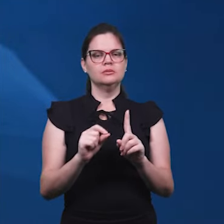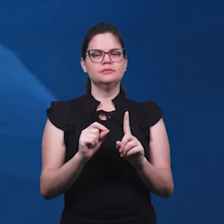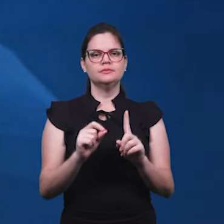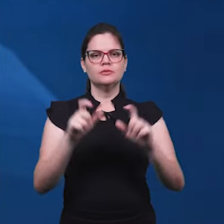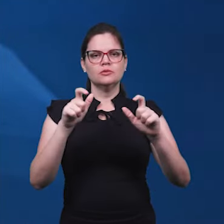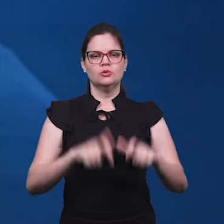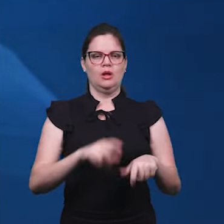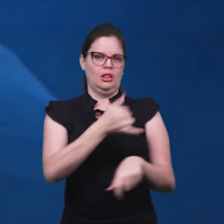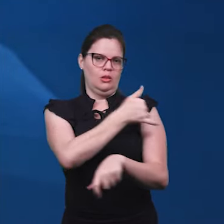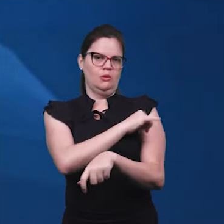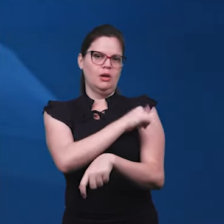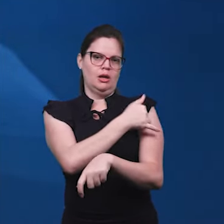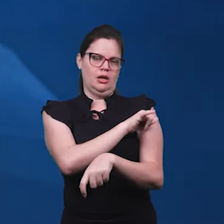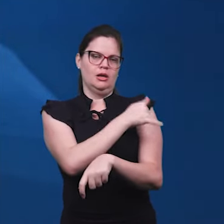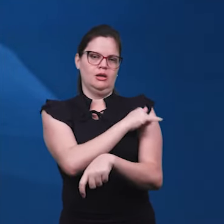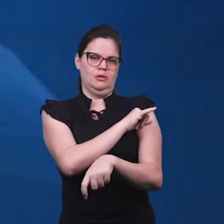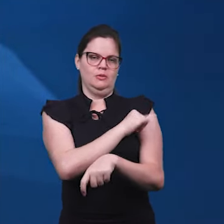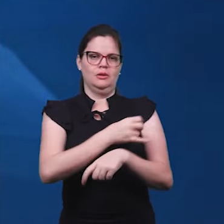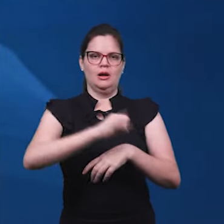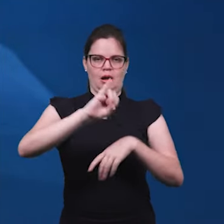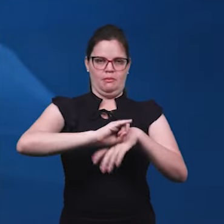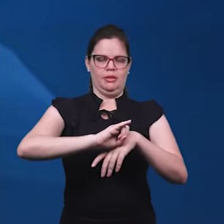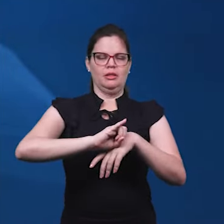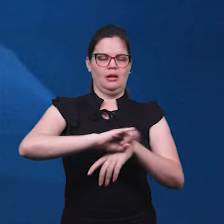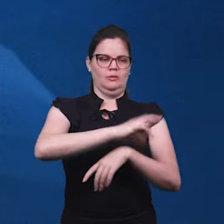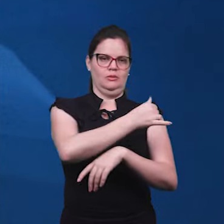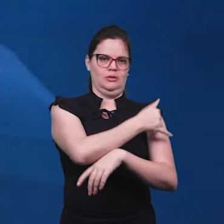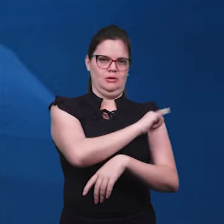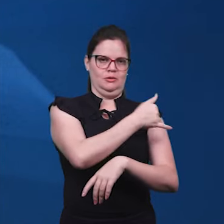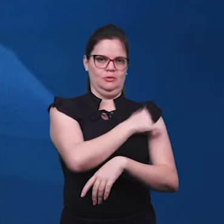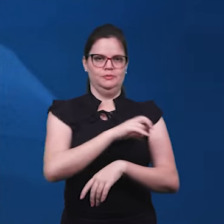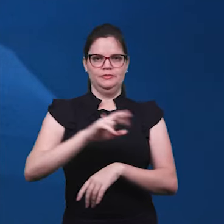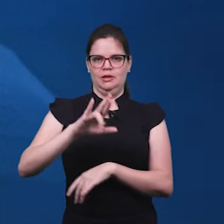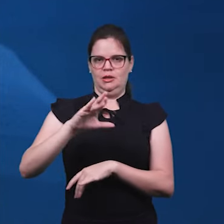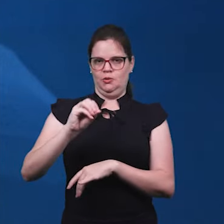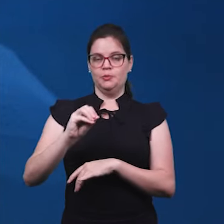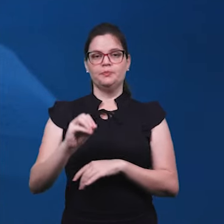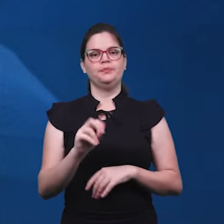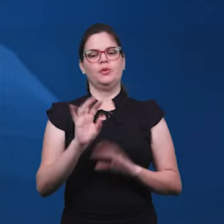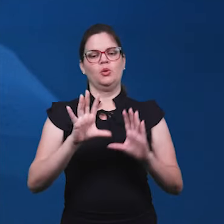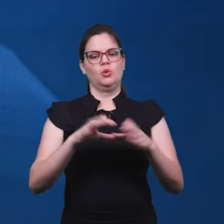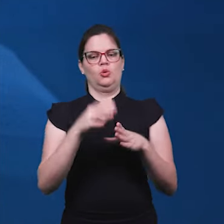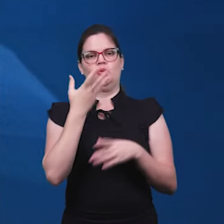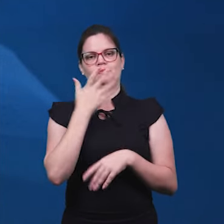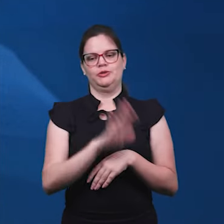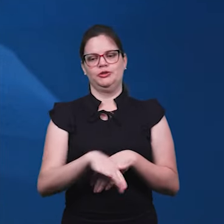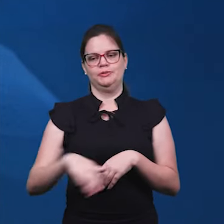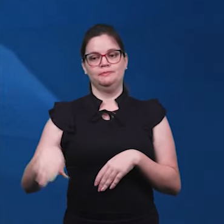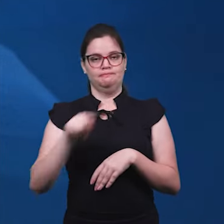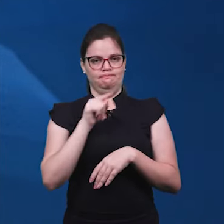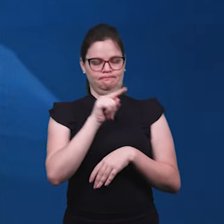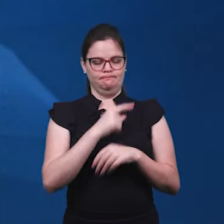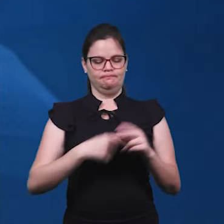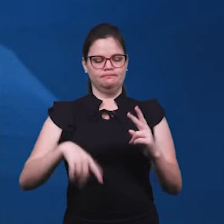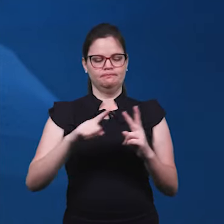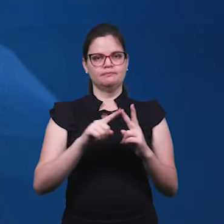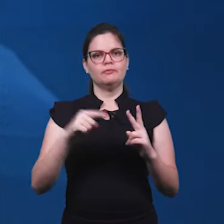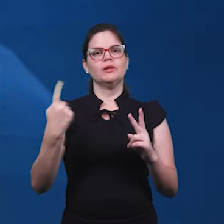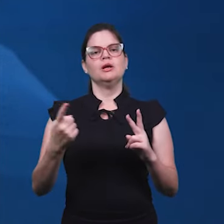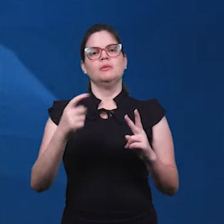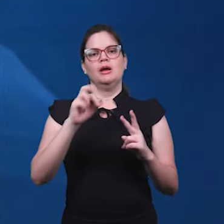do Rio de Janeiro. É um grupo de crianças ali da igreja do Rio de Janeiro. E depois, lá no Rio Grande do Norte, nós vamos ter lá a Thalita e